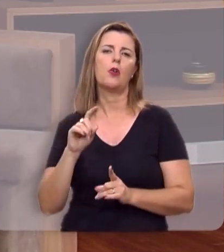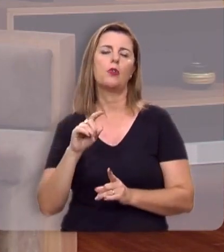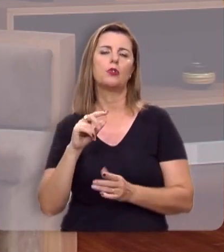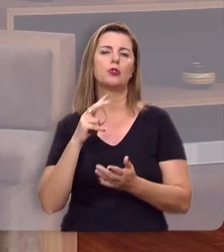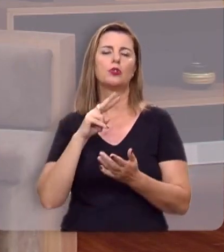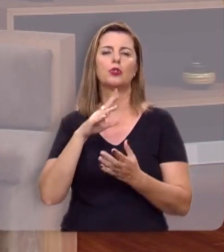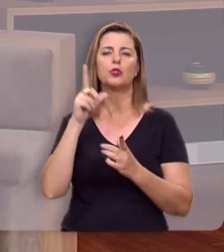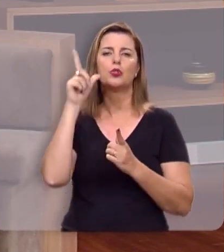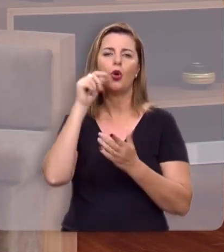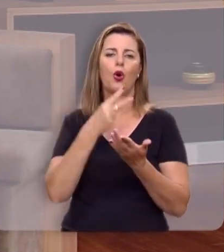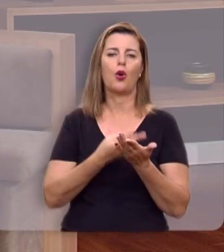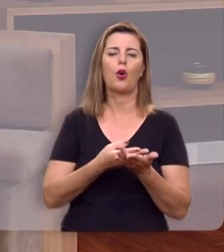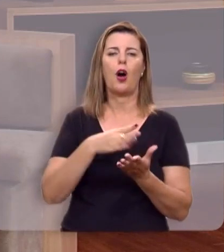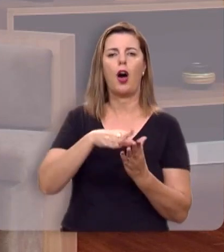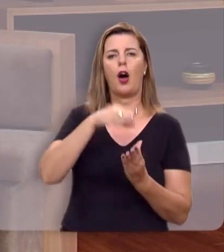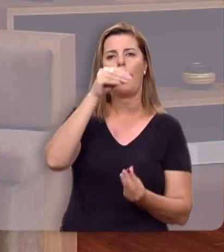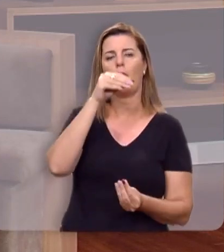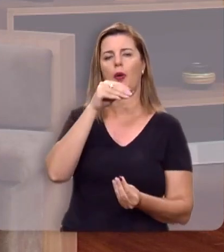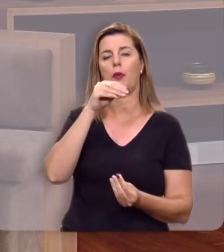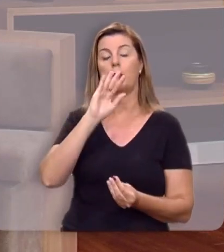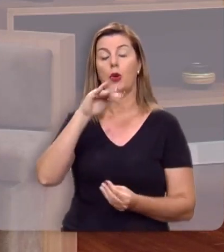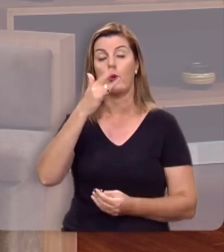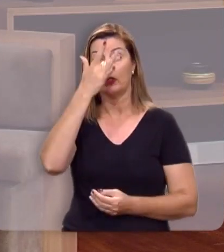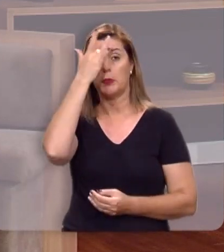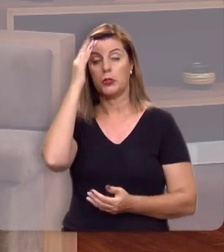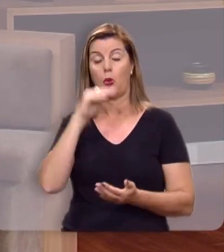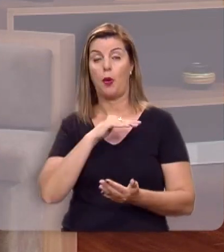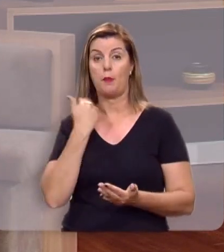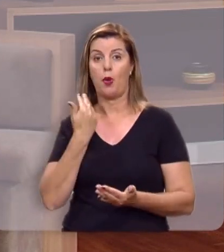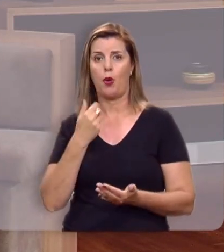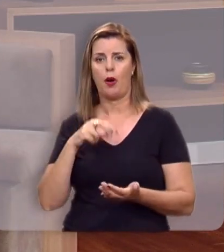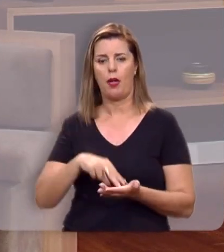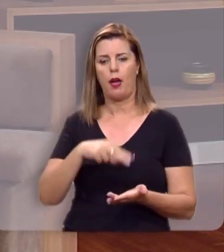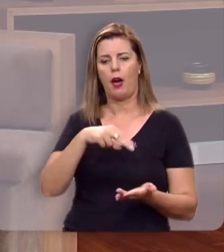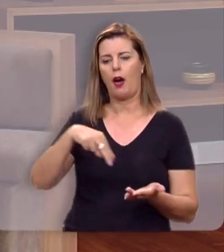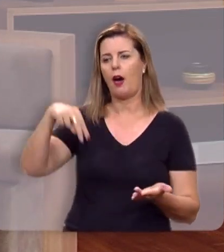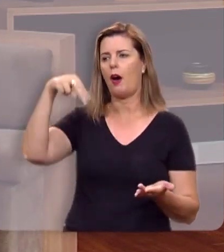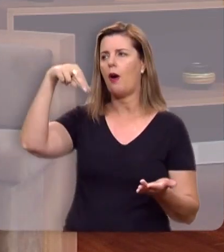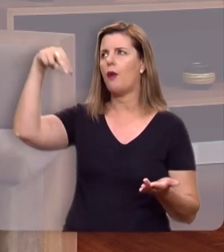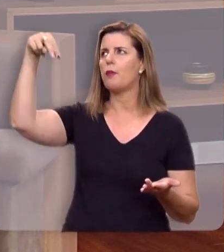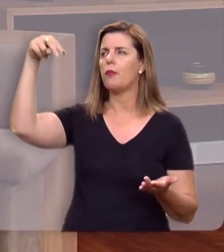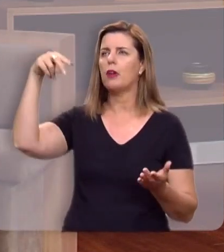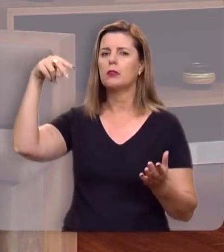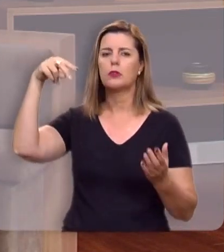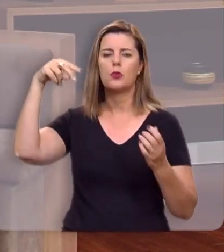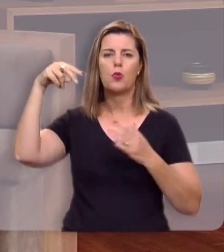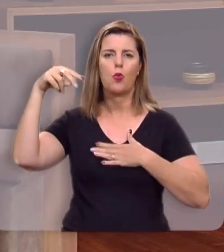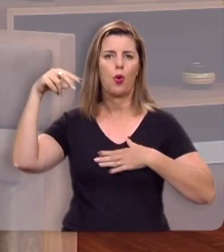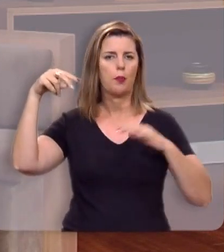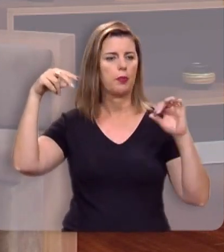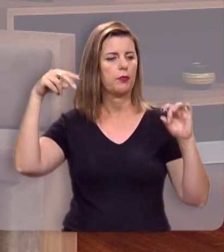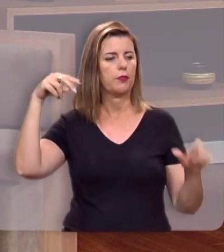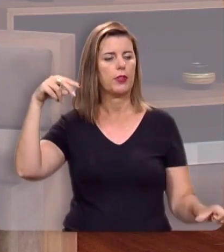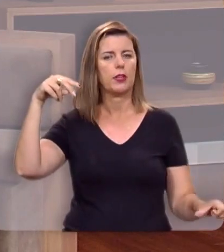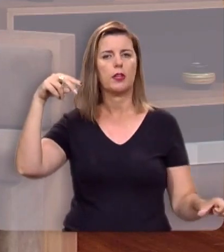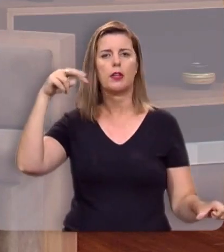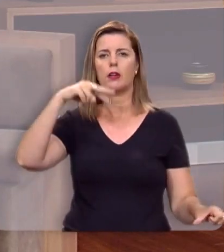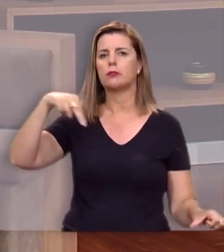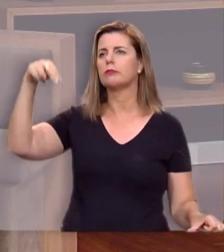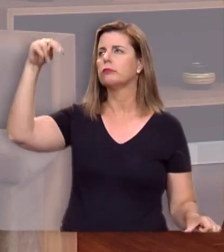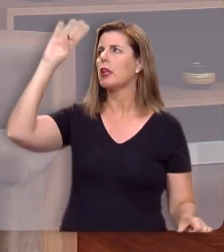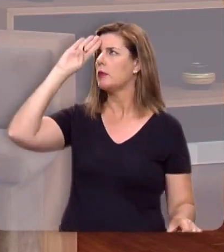alma. Nós cremos que quando uma pessoa morre, a alma se desprende do corpo e vai